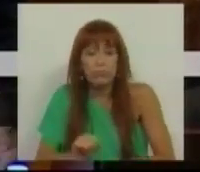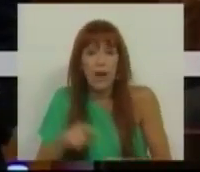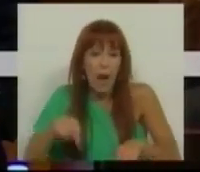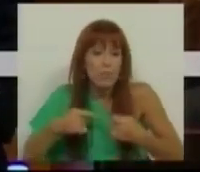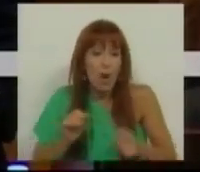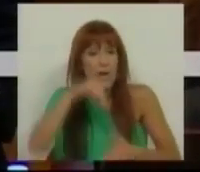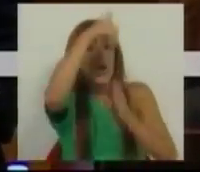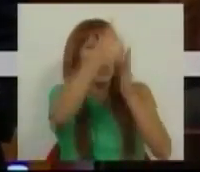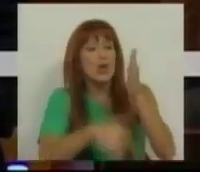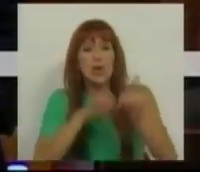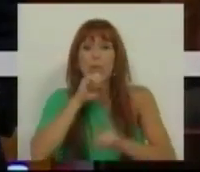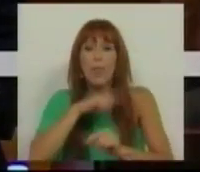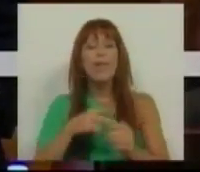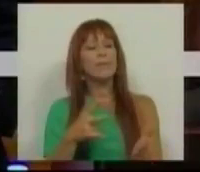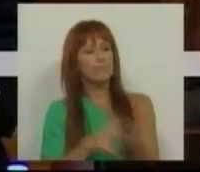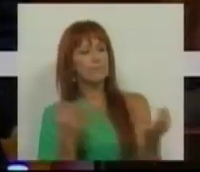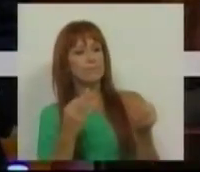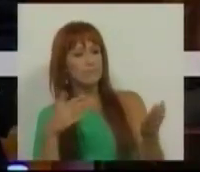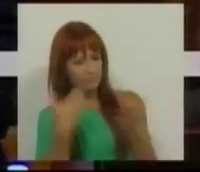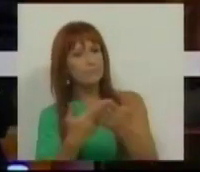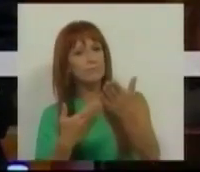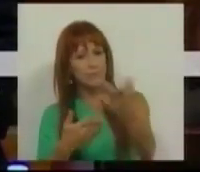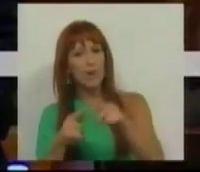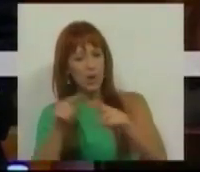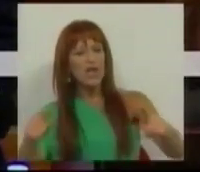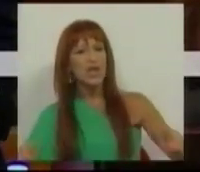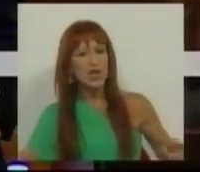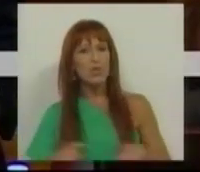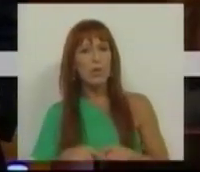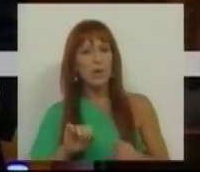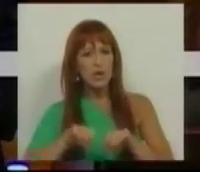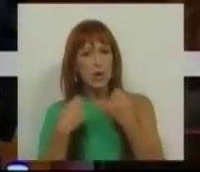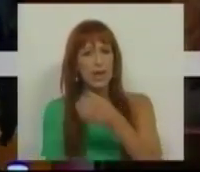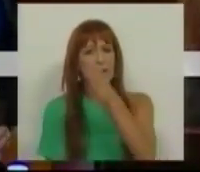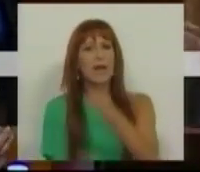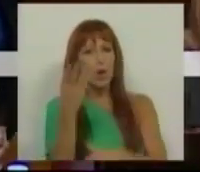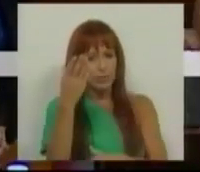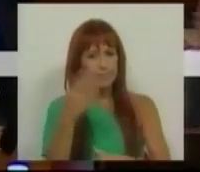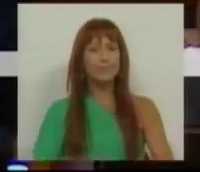a própria Constituição possa reconhecer este espaço que a sociedade criou.